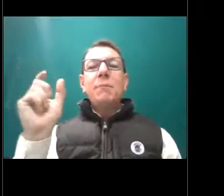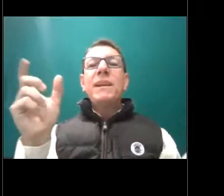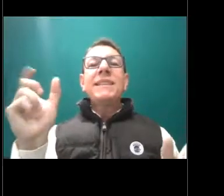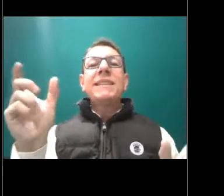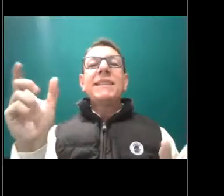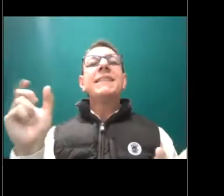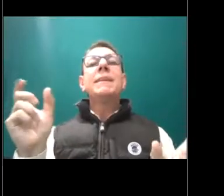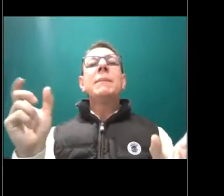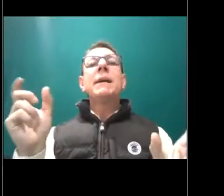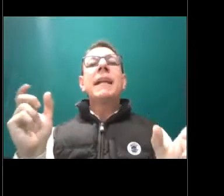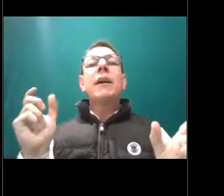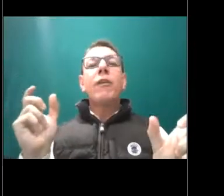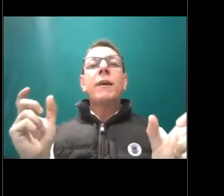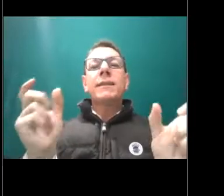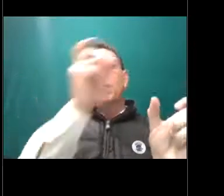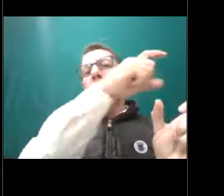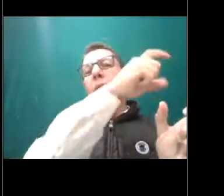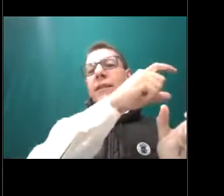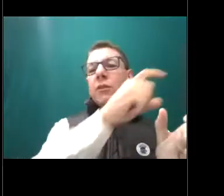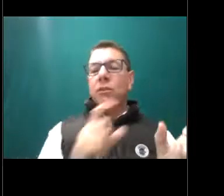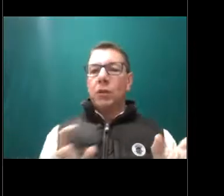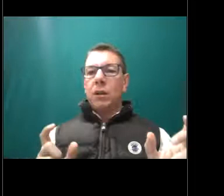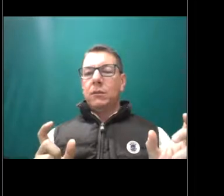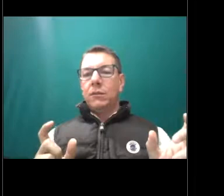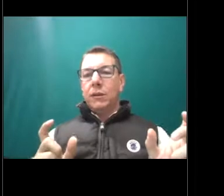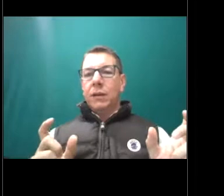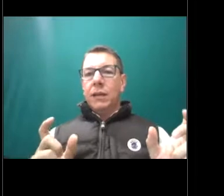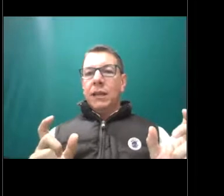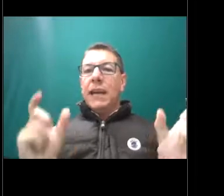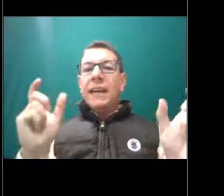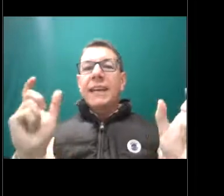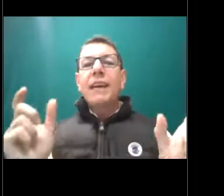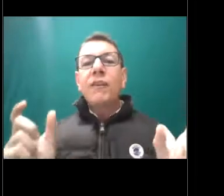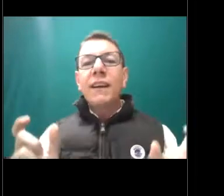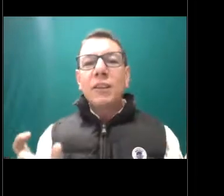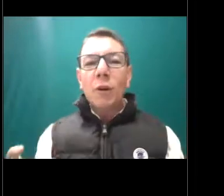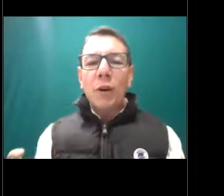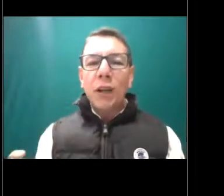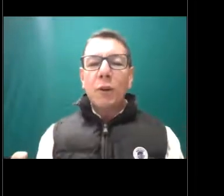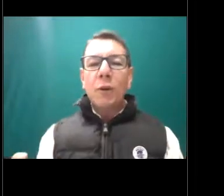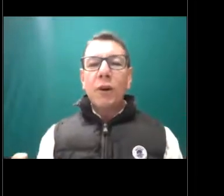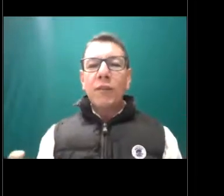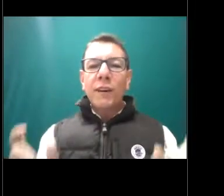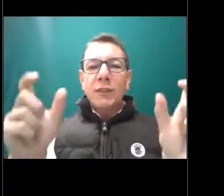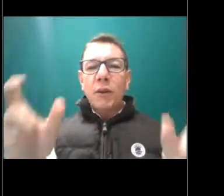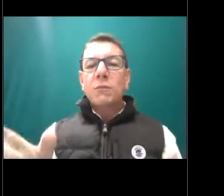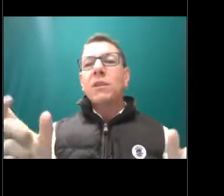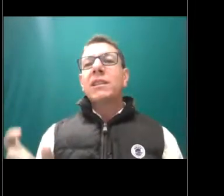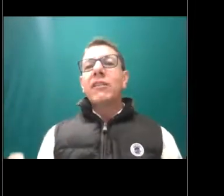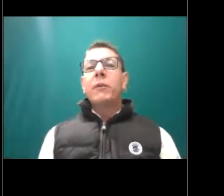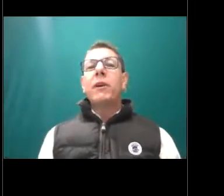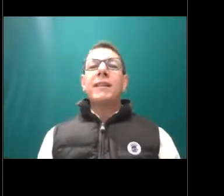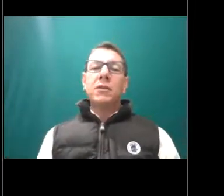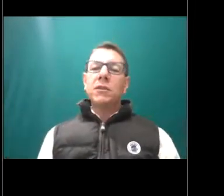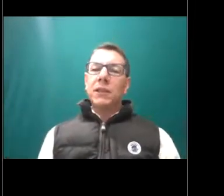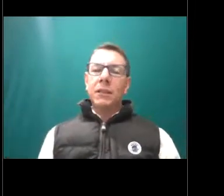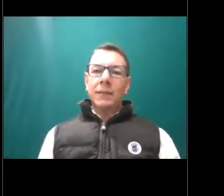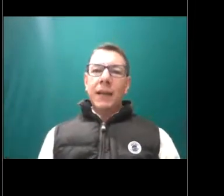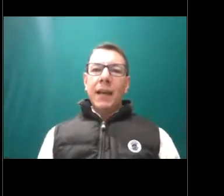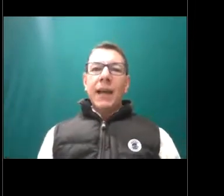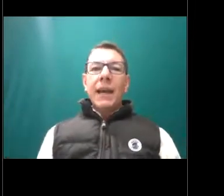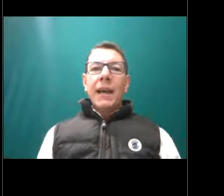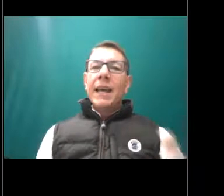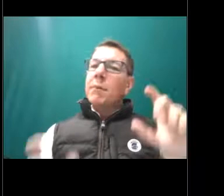S da silagem precisa mandar informação para o S do solo. E aí quem que vai ser o conector? Vai ser o responsável pelo S